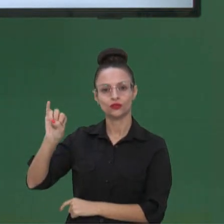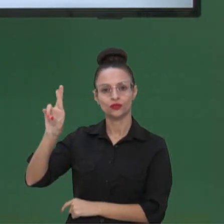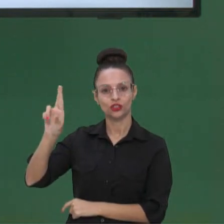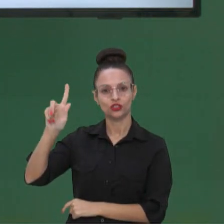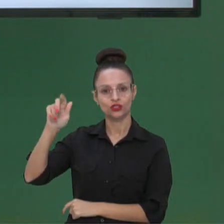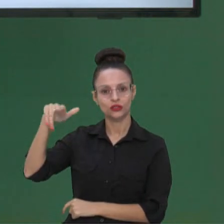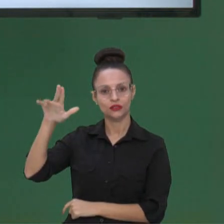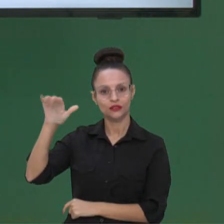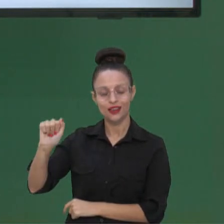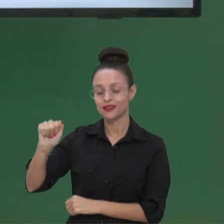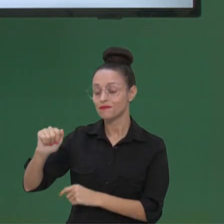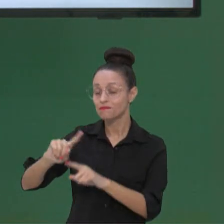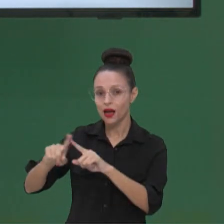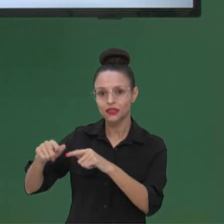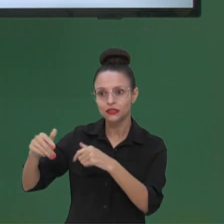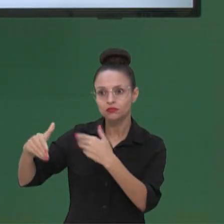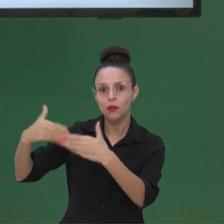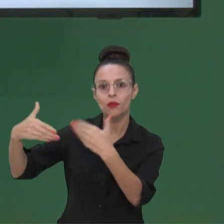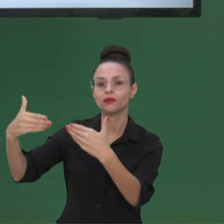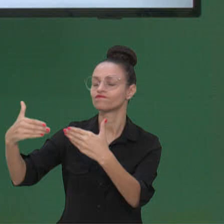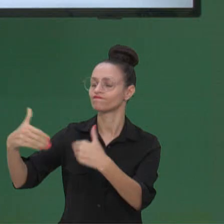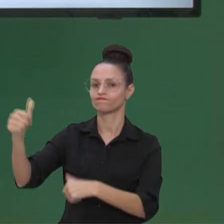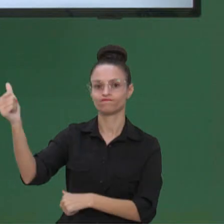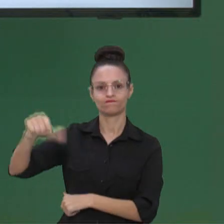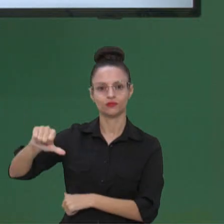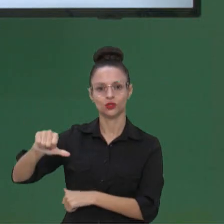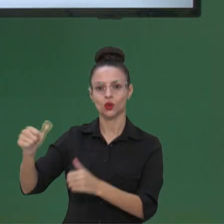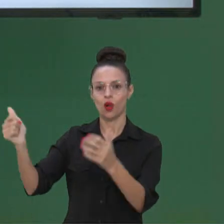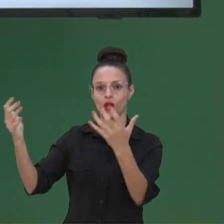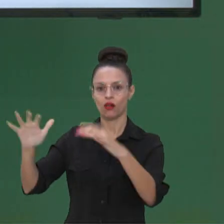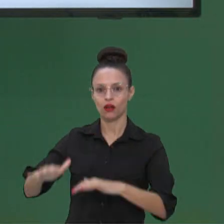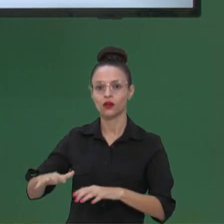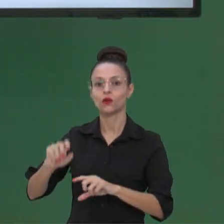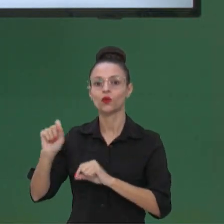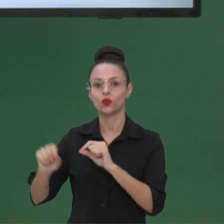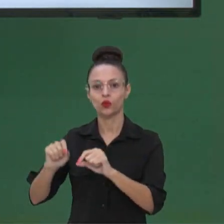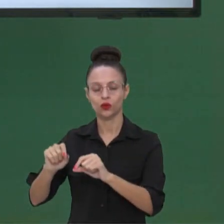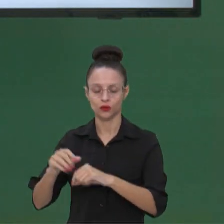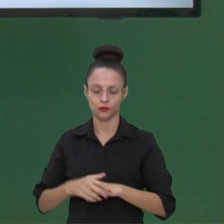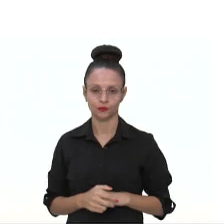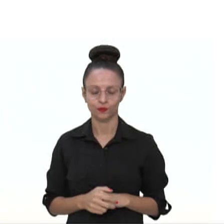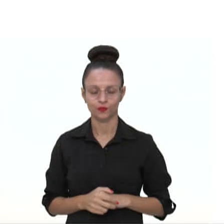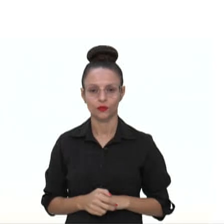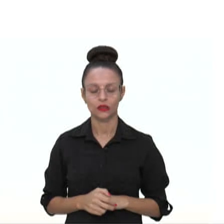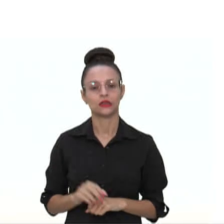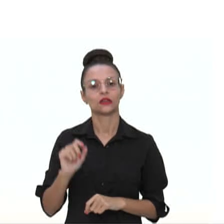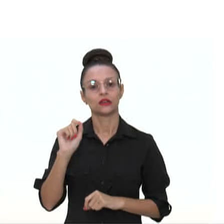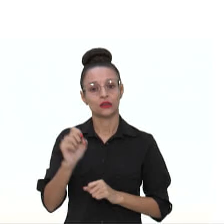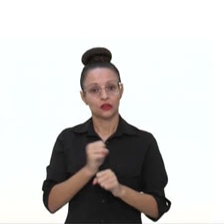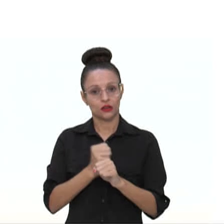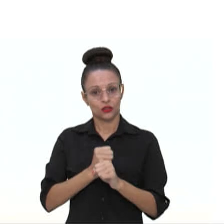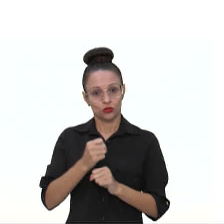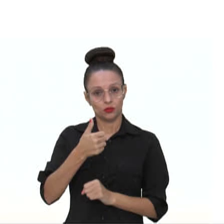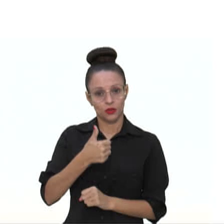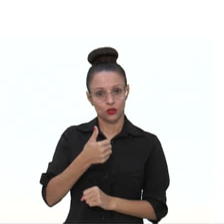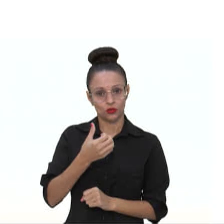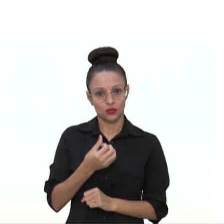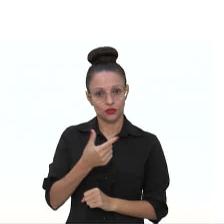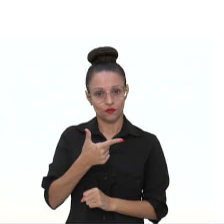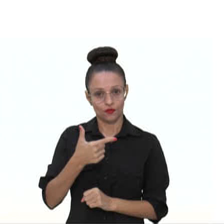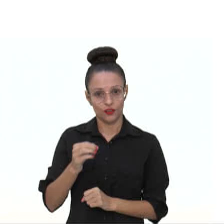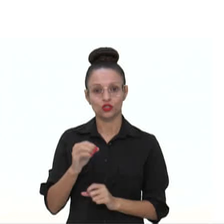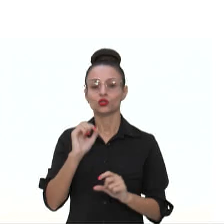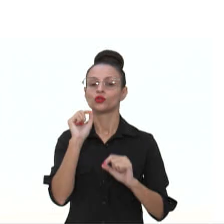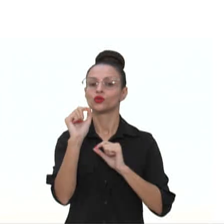Mas não prosperou essa colônia. Ela só voltou a ser ocupada mais para frente. Em 1620, aí